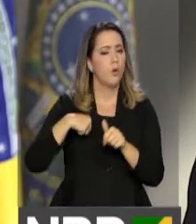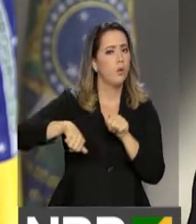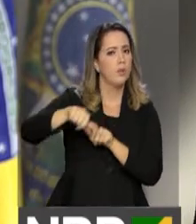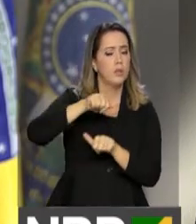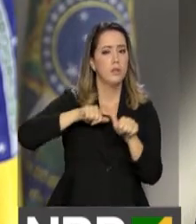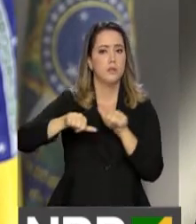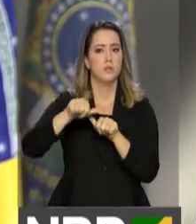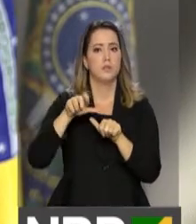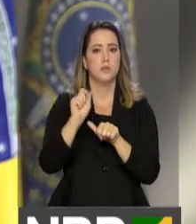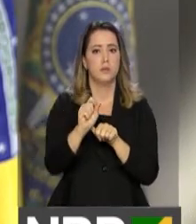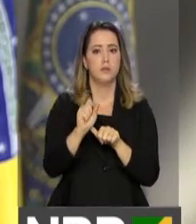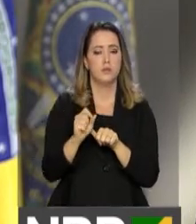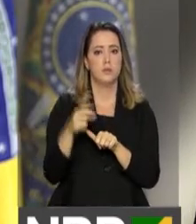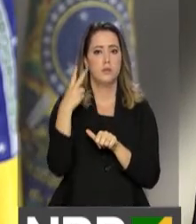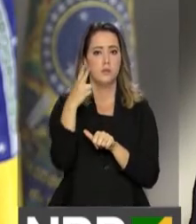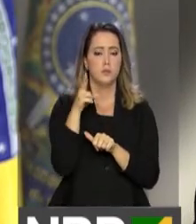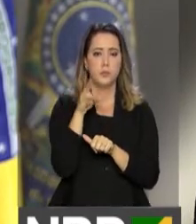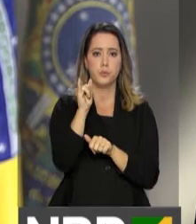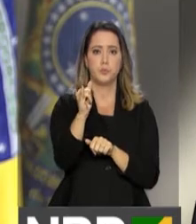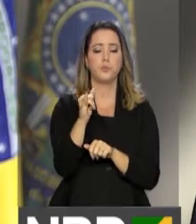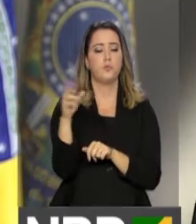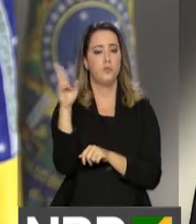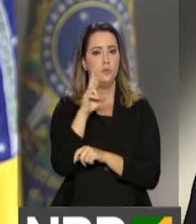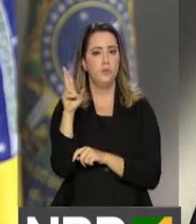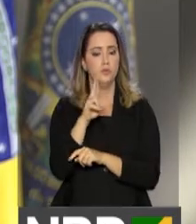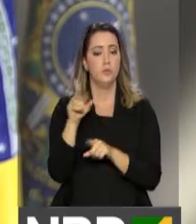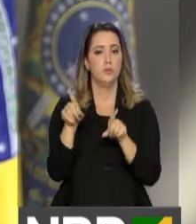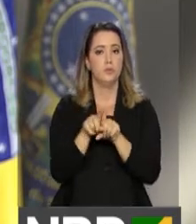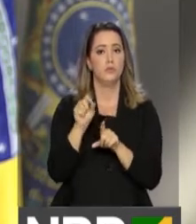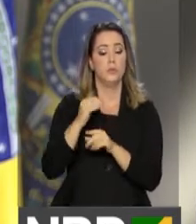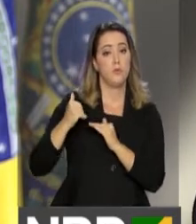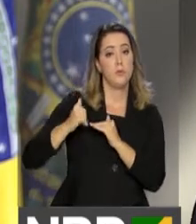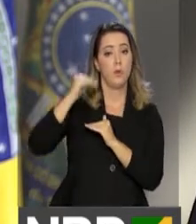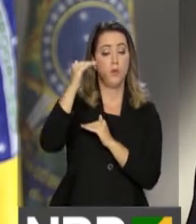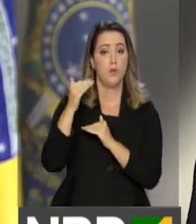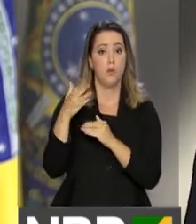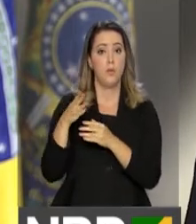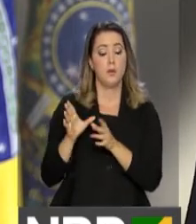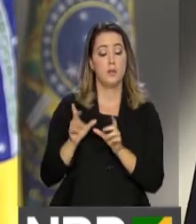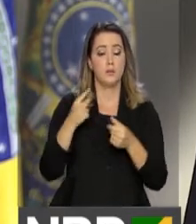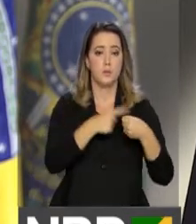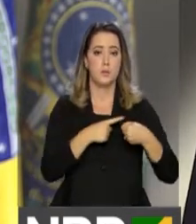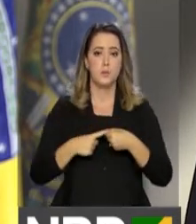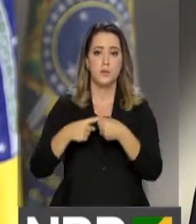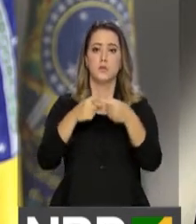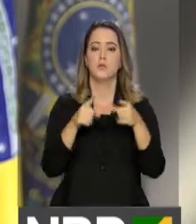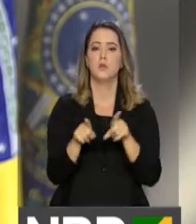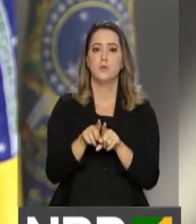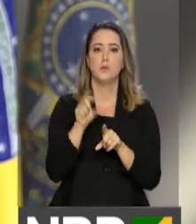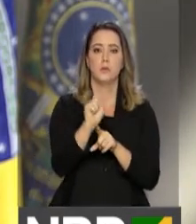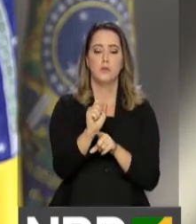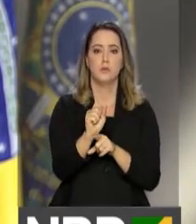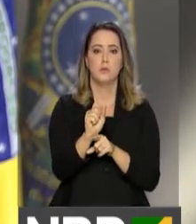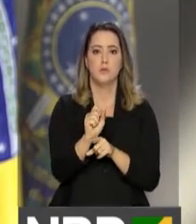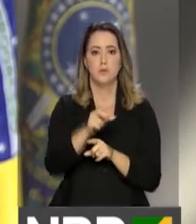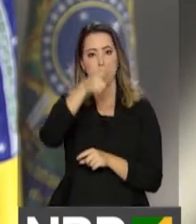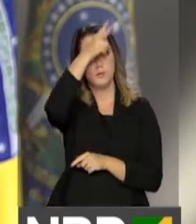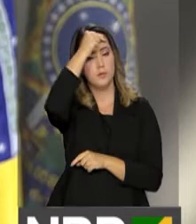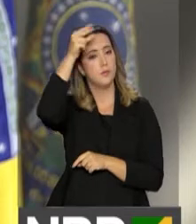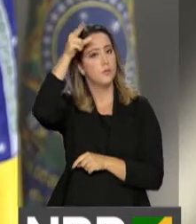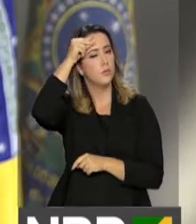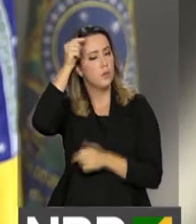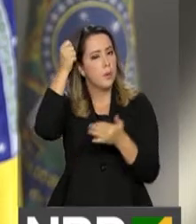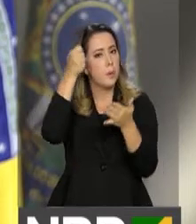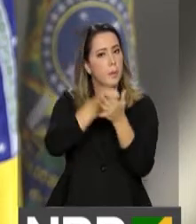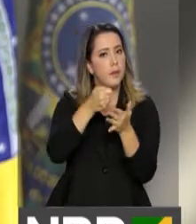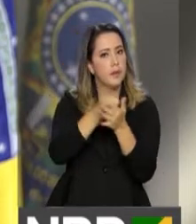2 bilhões de reais a mais para os municípios os prefeitos pagaram o